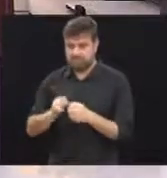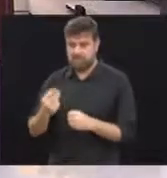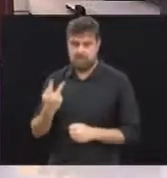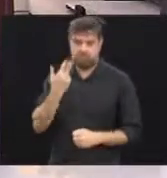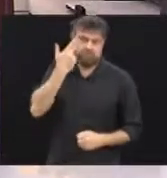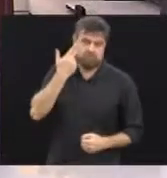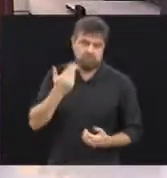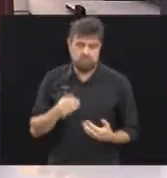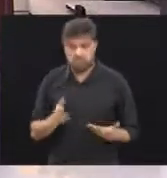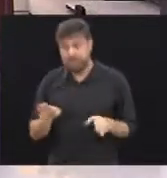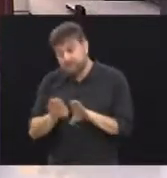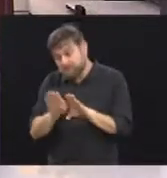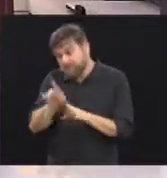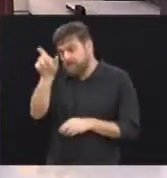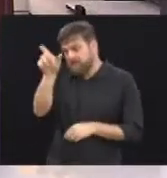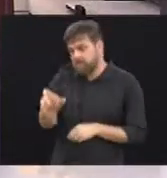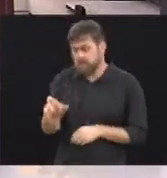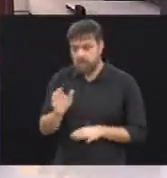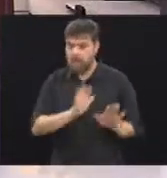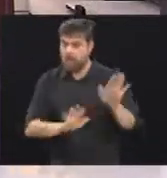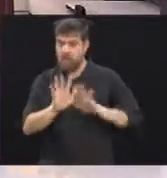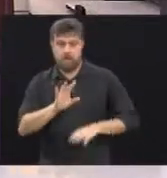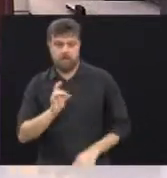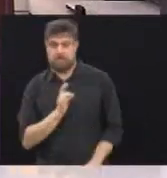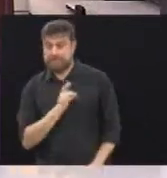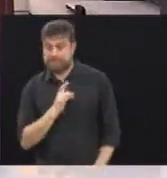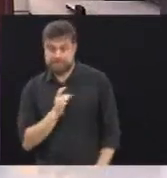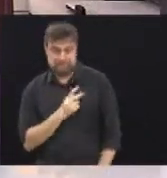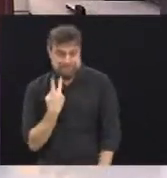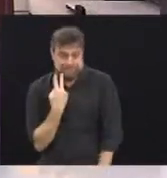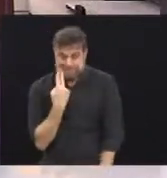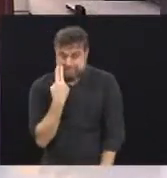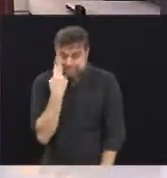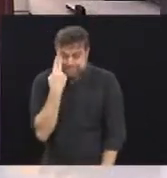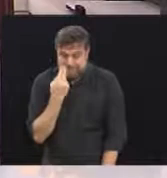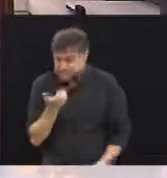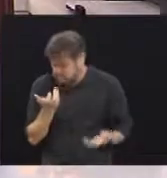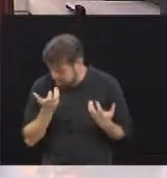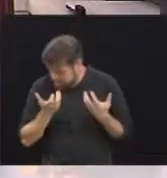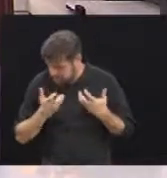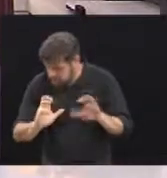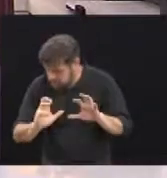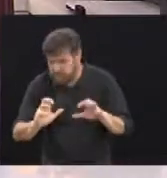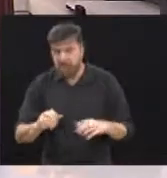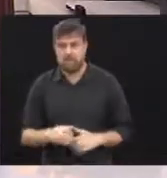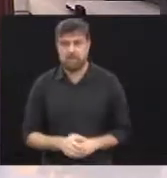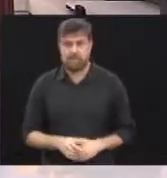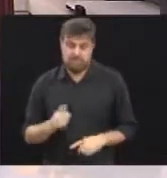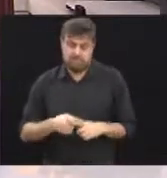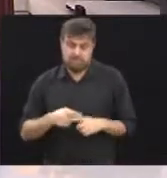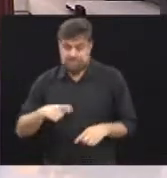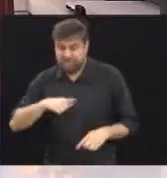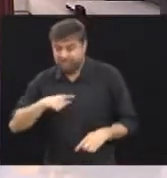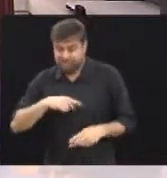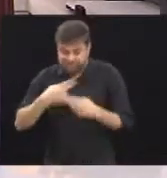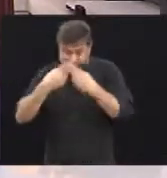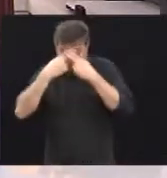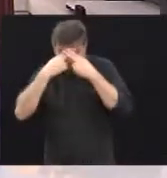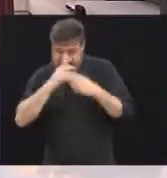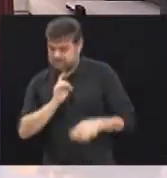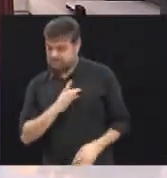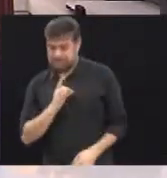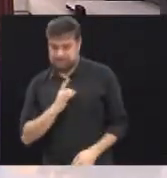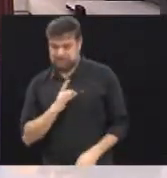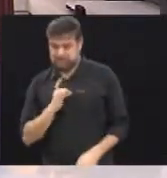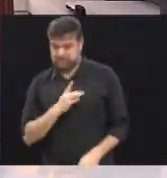cirurgia. Assim como tem perfis de pacientes que não querem nada invasivo, que tem medo, ou que tem alguma oposição a fazer